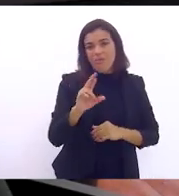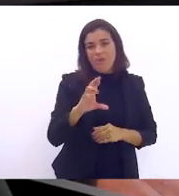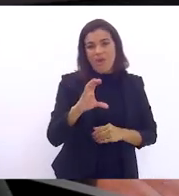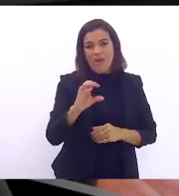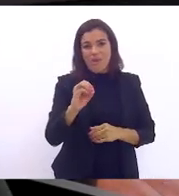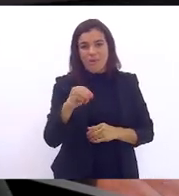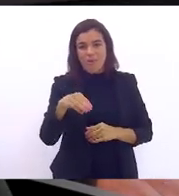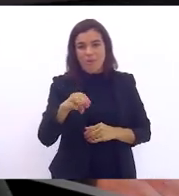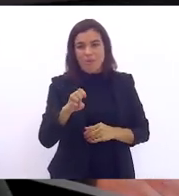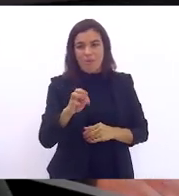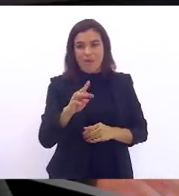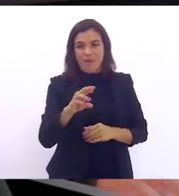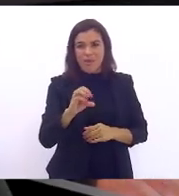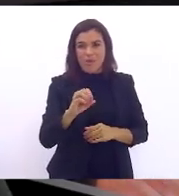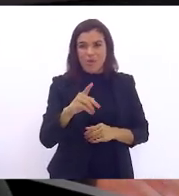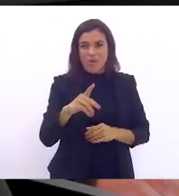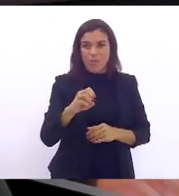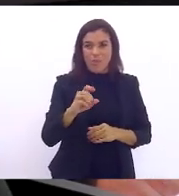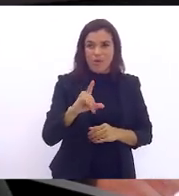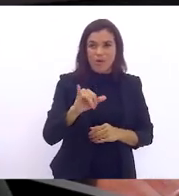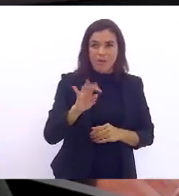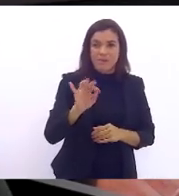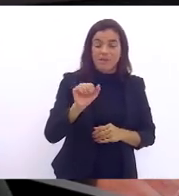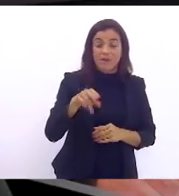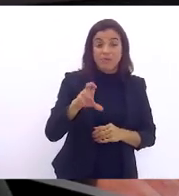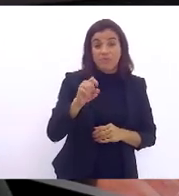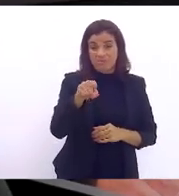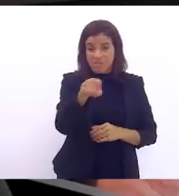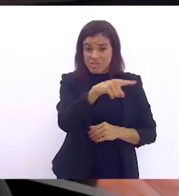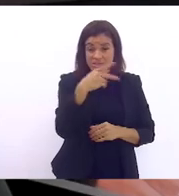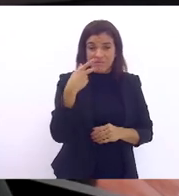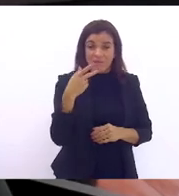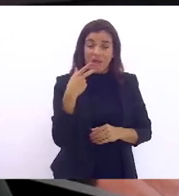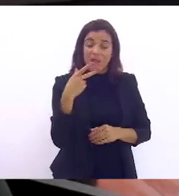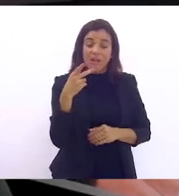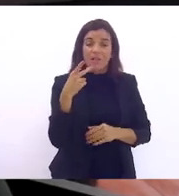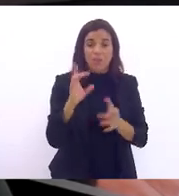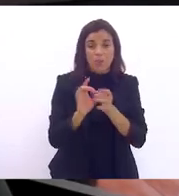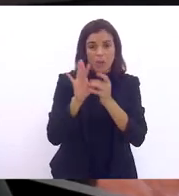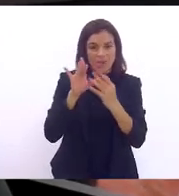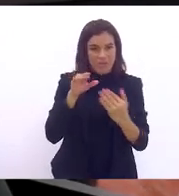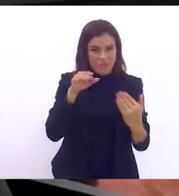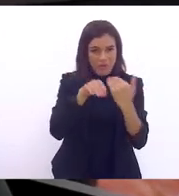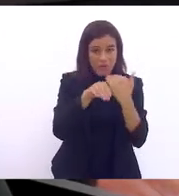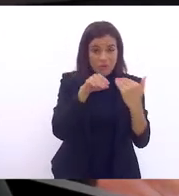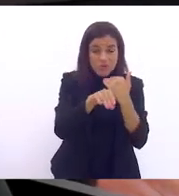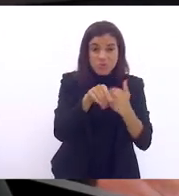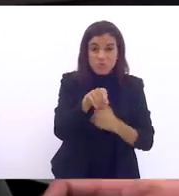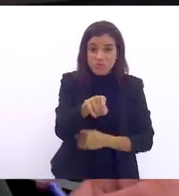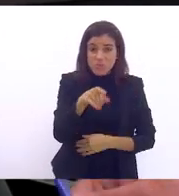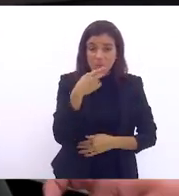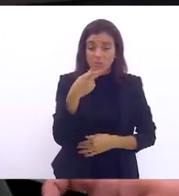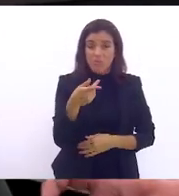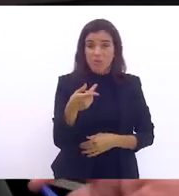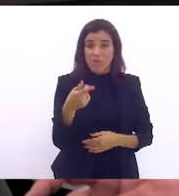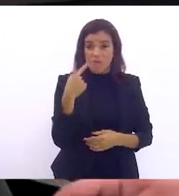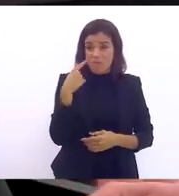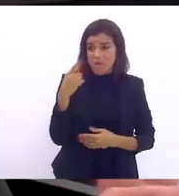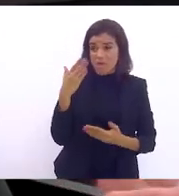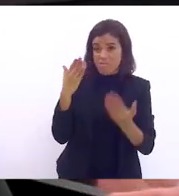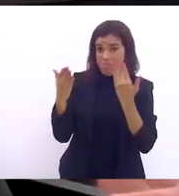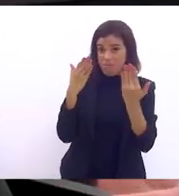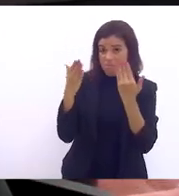né quanto ao preço que vocês alegam que o free Flow diminuiu o preço da tarifa se vocês comparar Régis